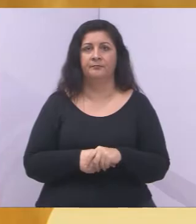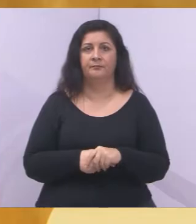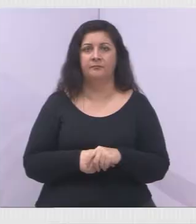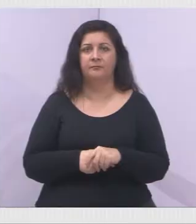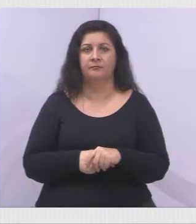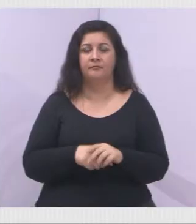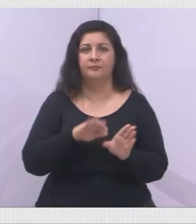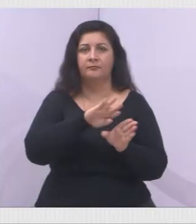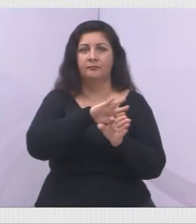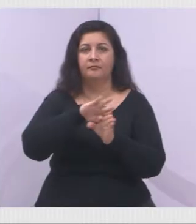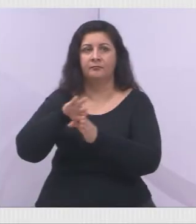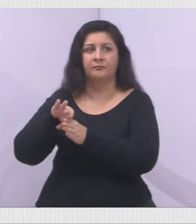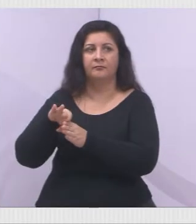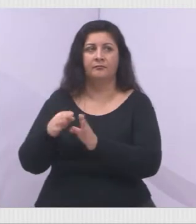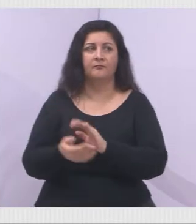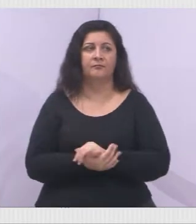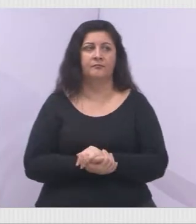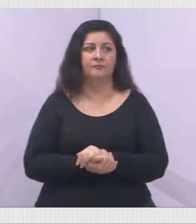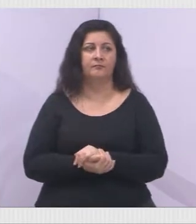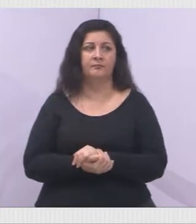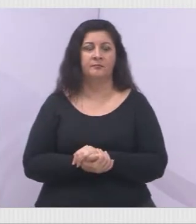mais um, por favor?